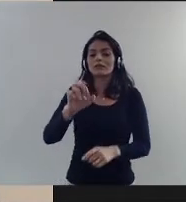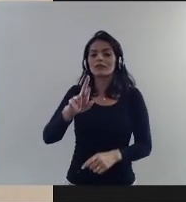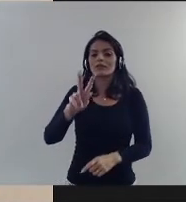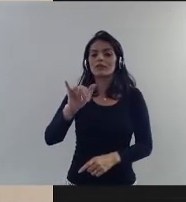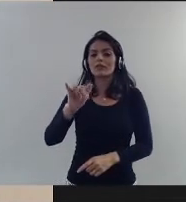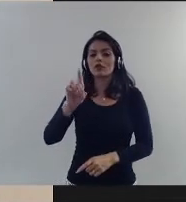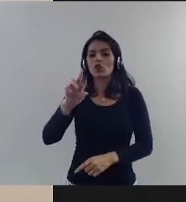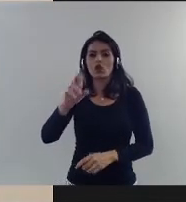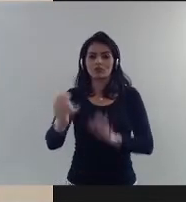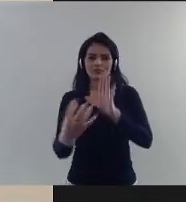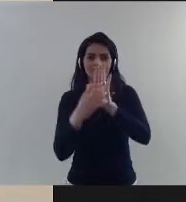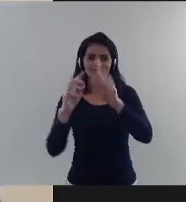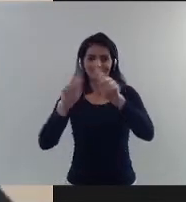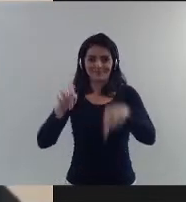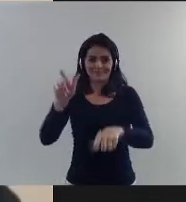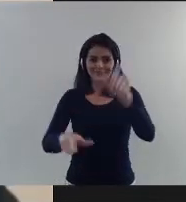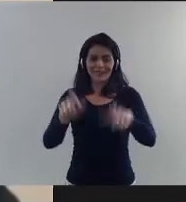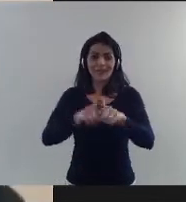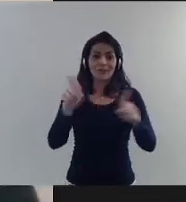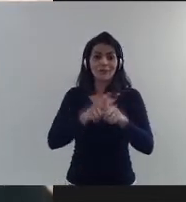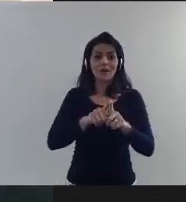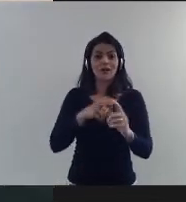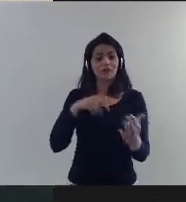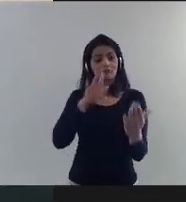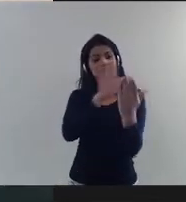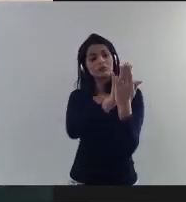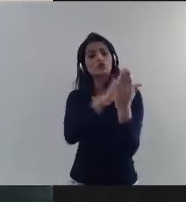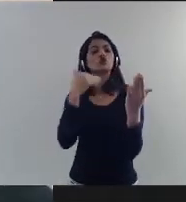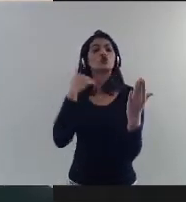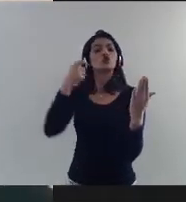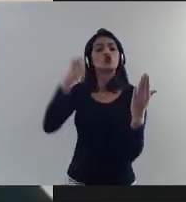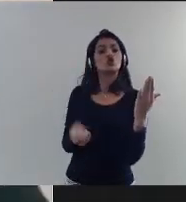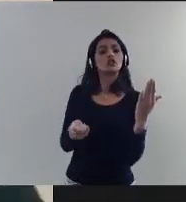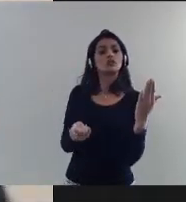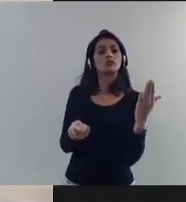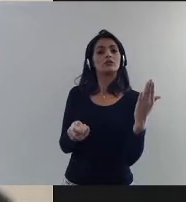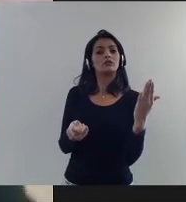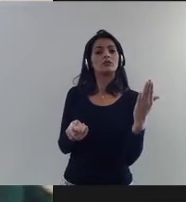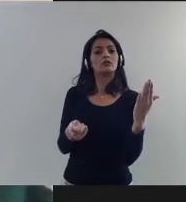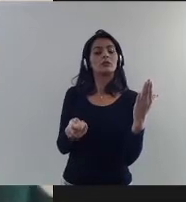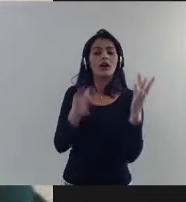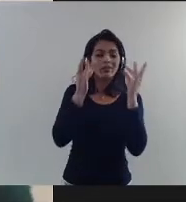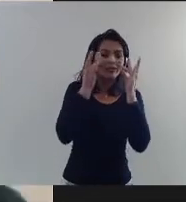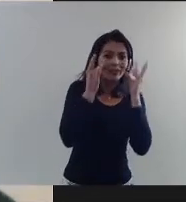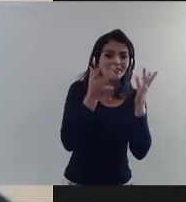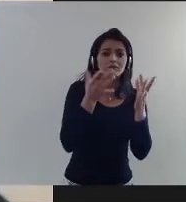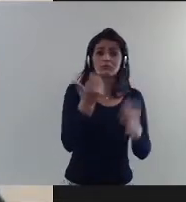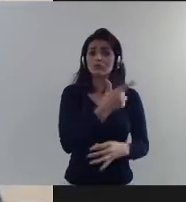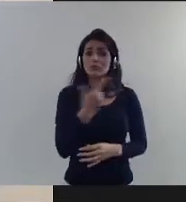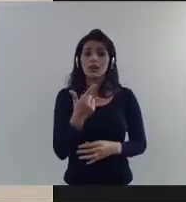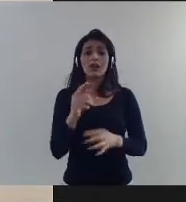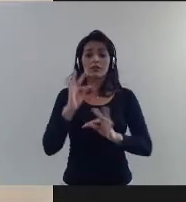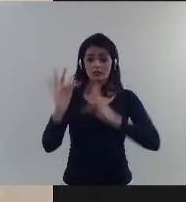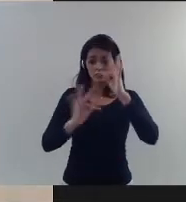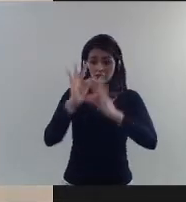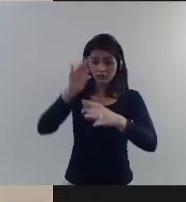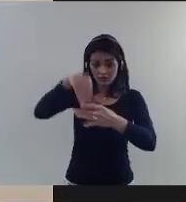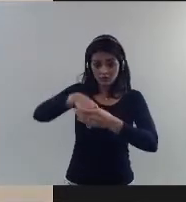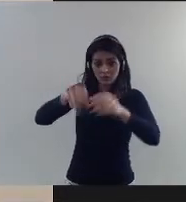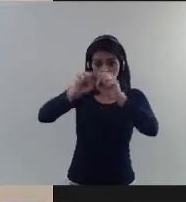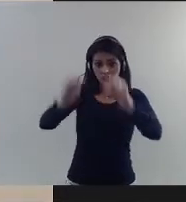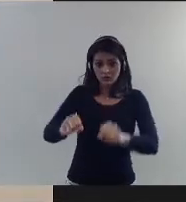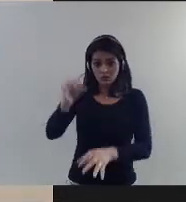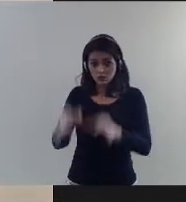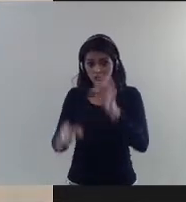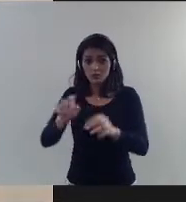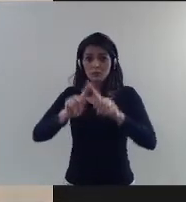e despachar com os próprios juízes quando a gente vê a tecnologia através do sistema jurídico, mas